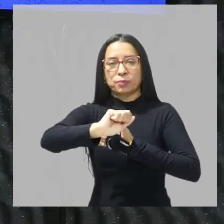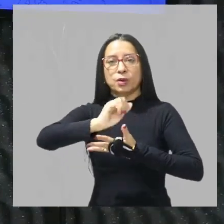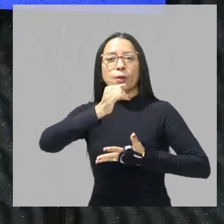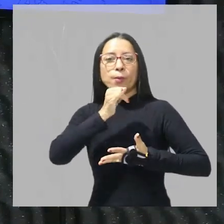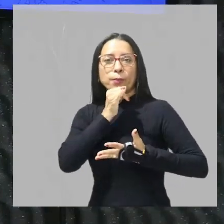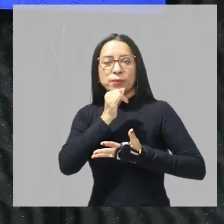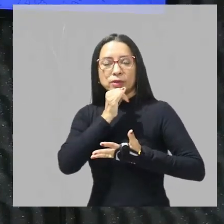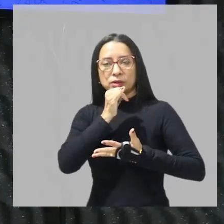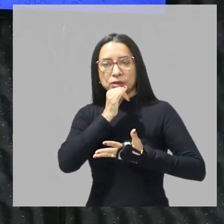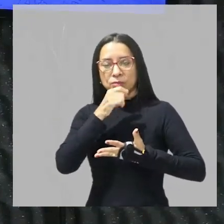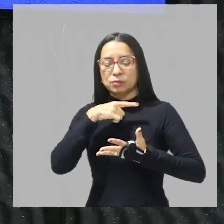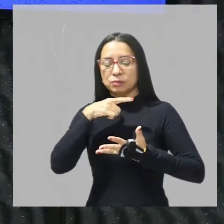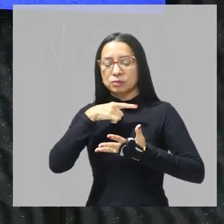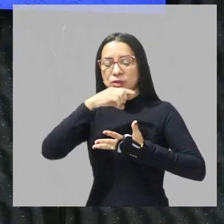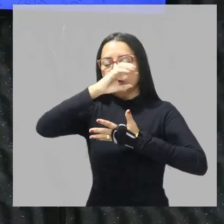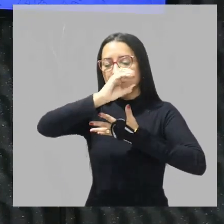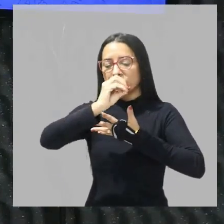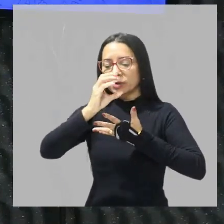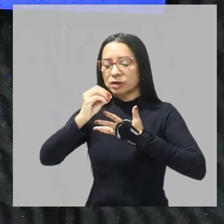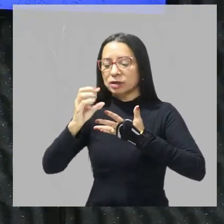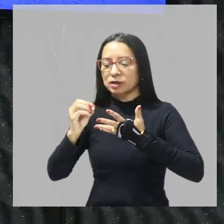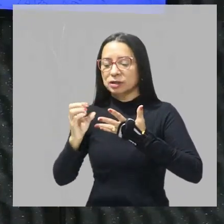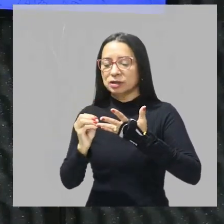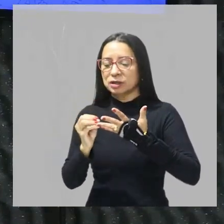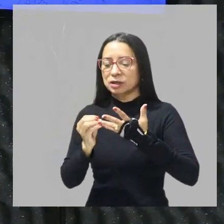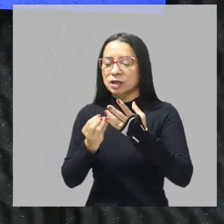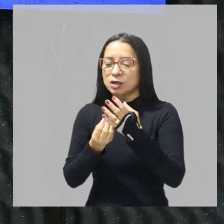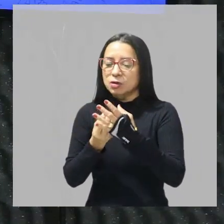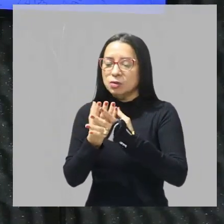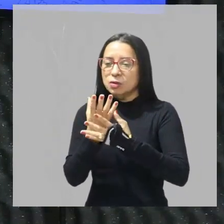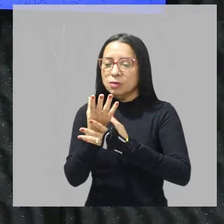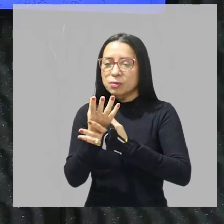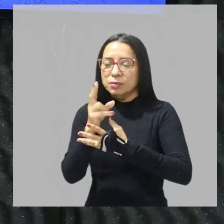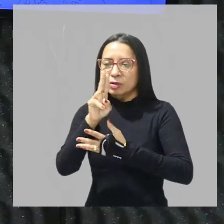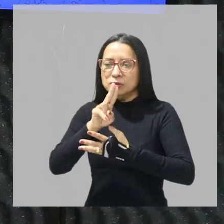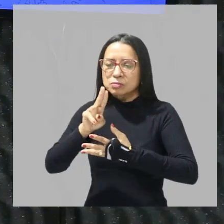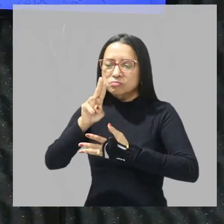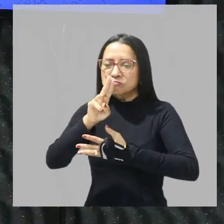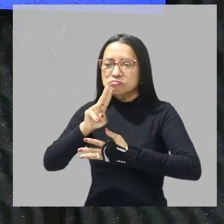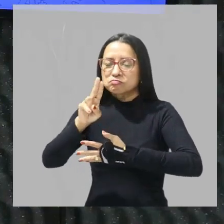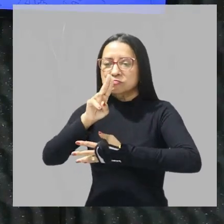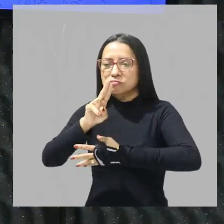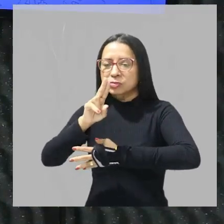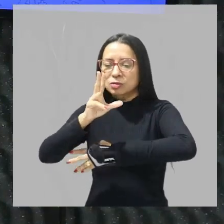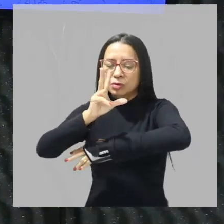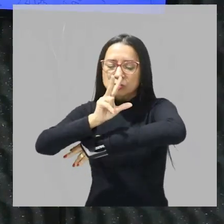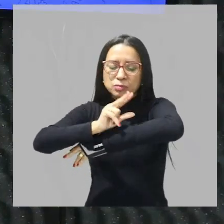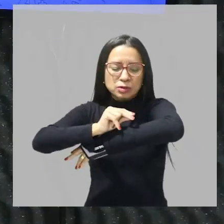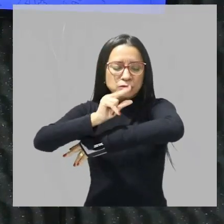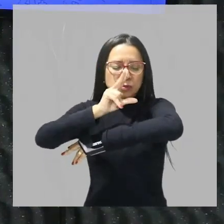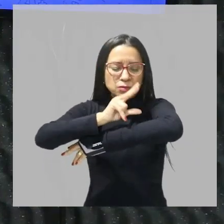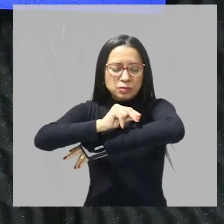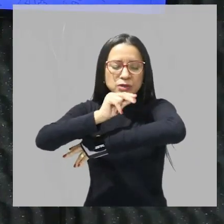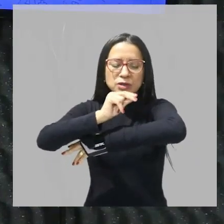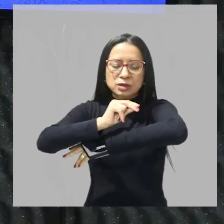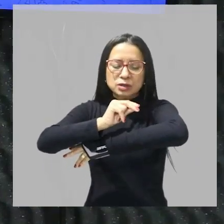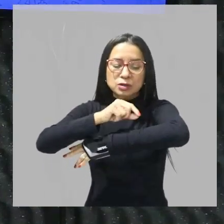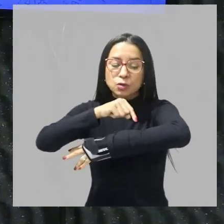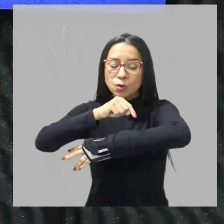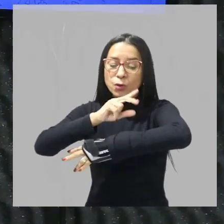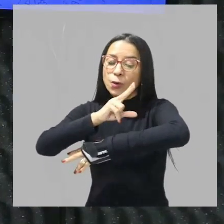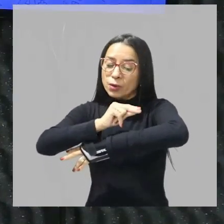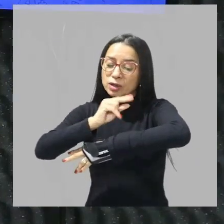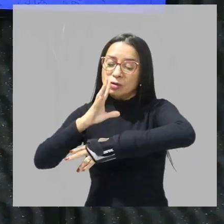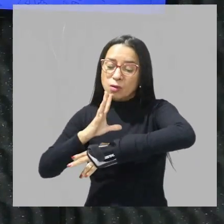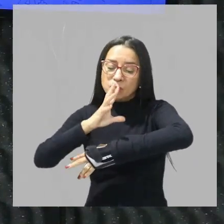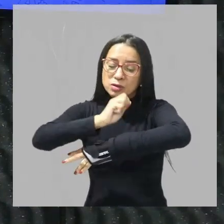exemplo, eu tenho uma cadeia alimentar em que o capim serve de alimento para o grilo, que serve de alimento para o sapo, que